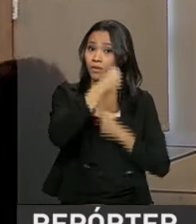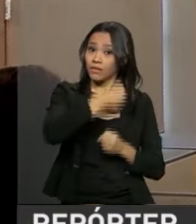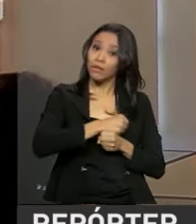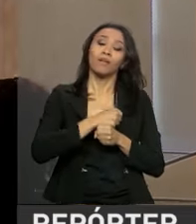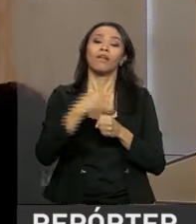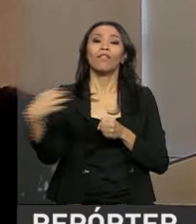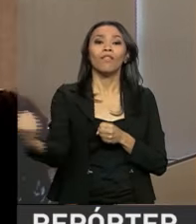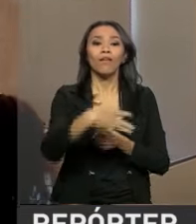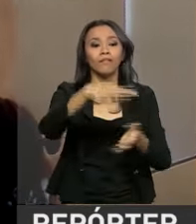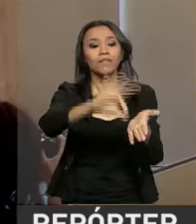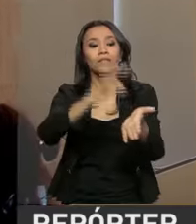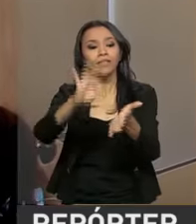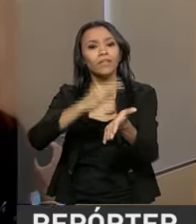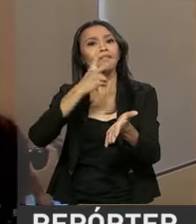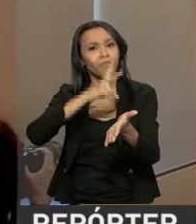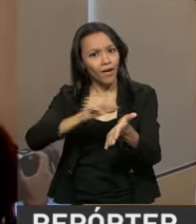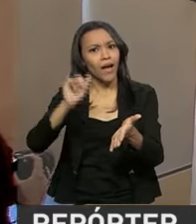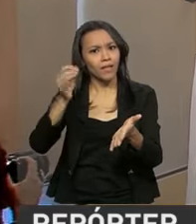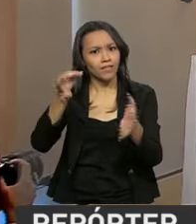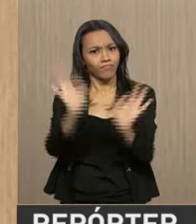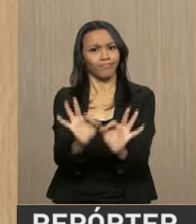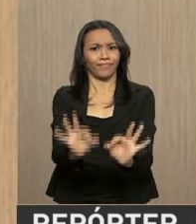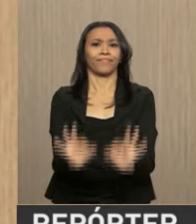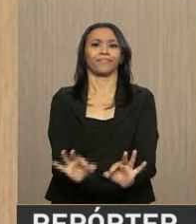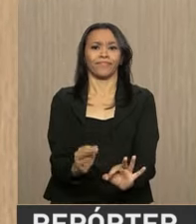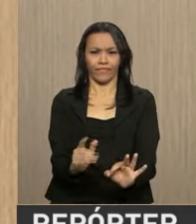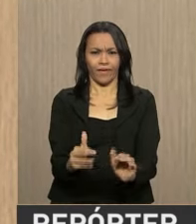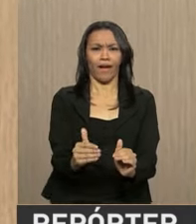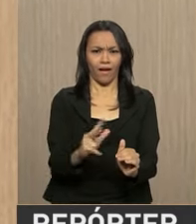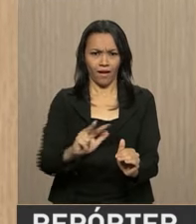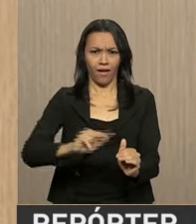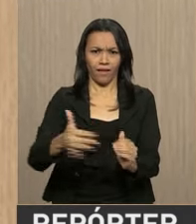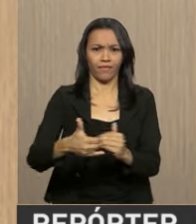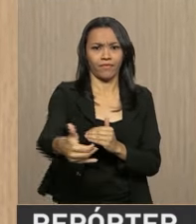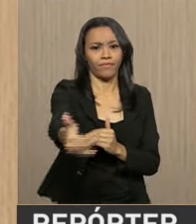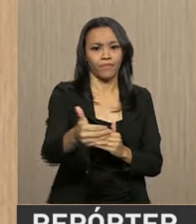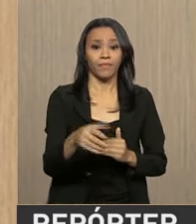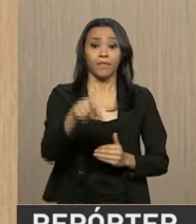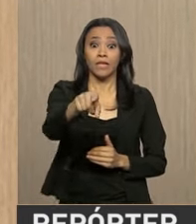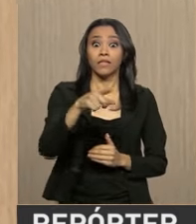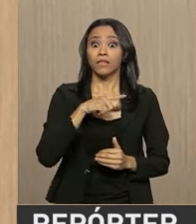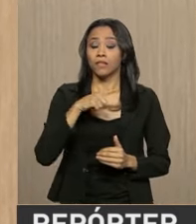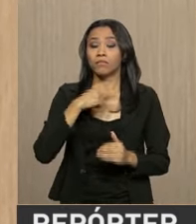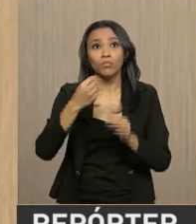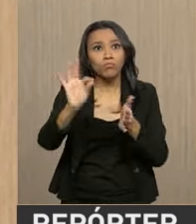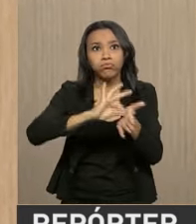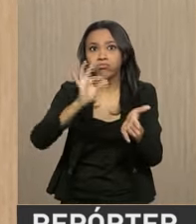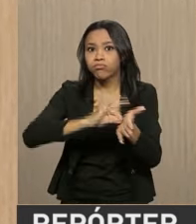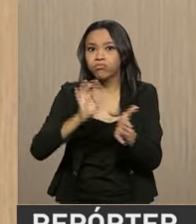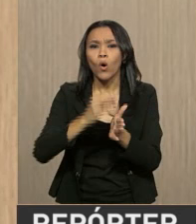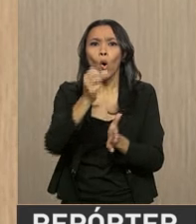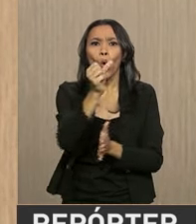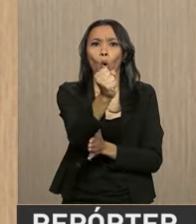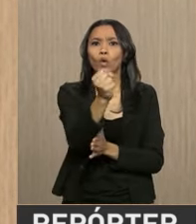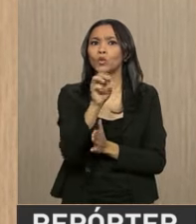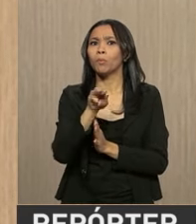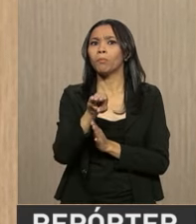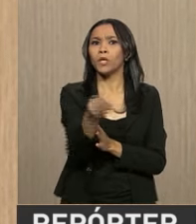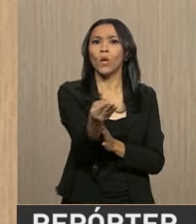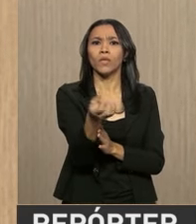novas inscrições ainda devem ser confirmadas. Há um pique grande de inscrições, de